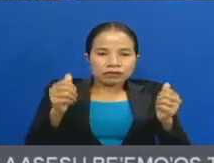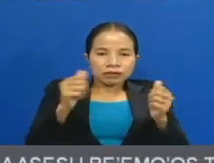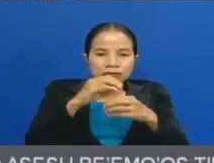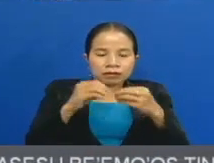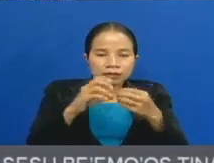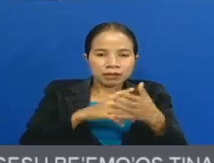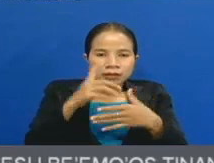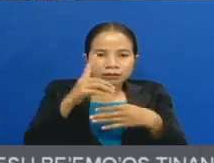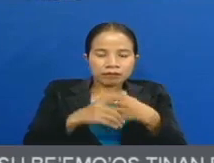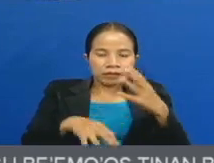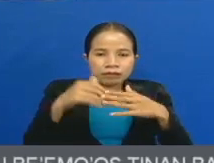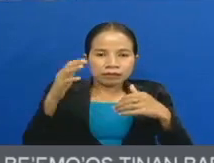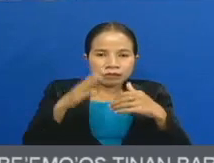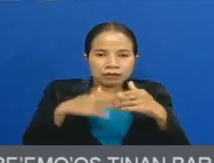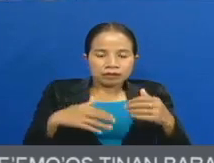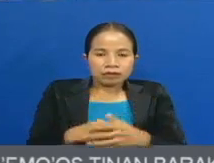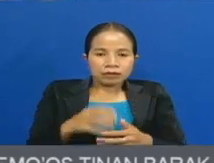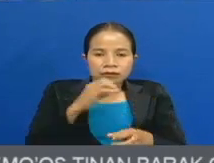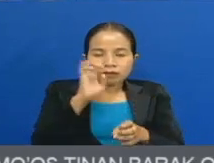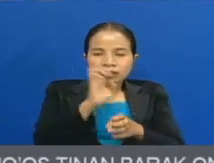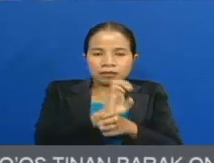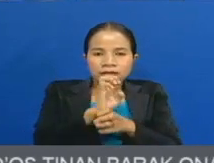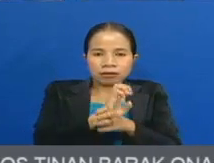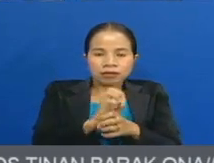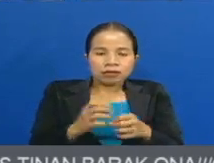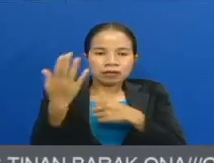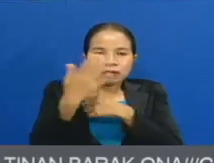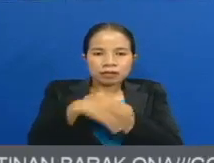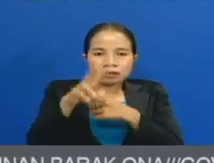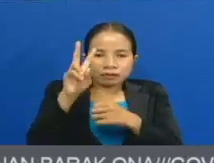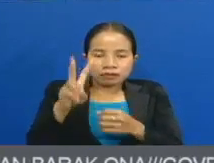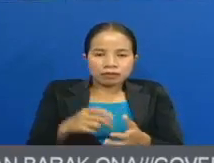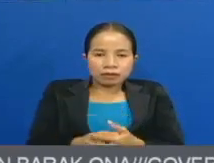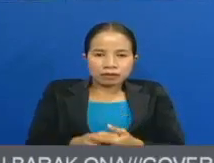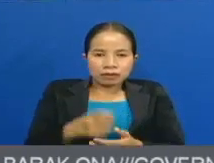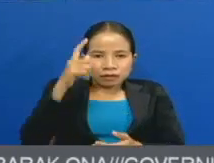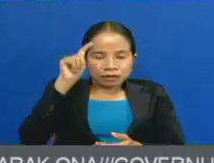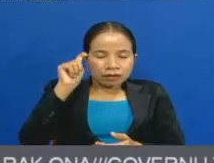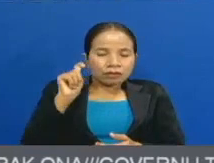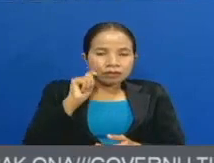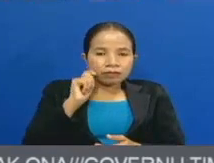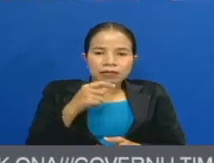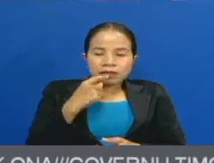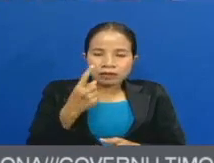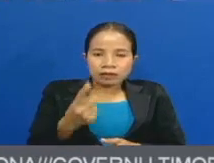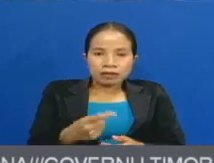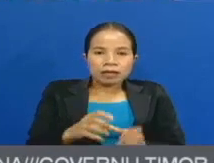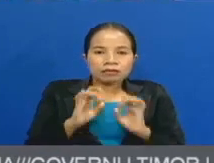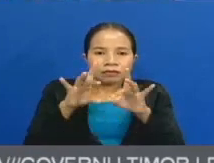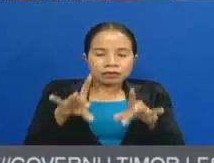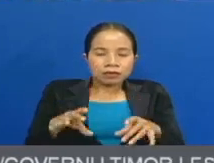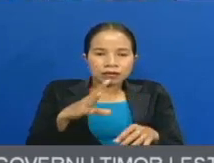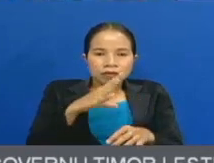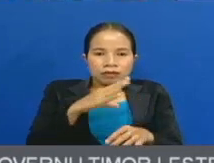de desenvolvimento e infraestrutura na economia entre a nação Drua. Tawur Matandrua Kateten, Austrália,